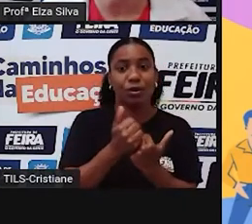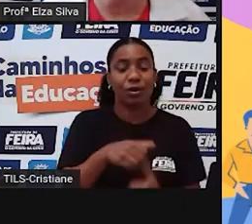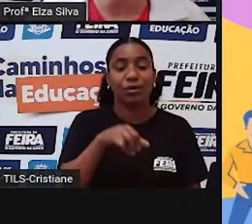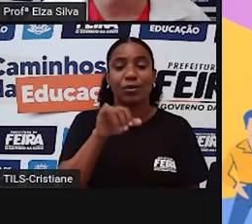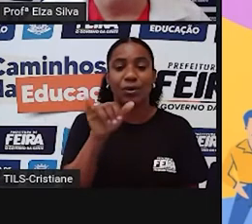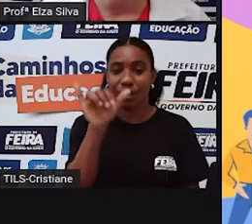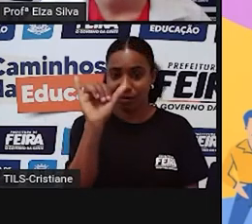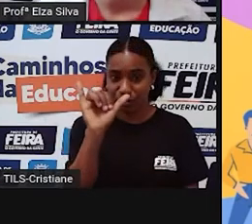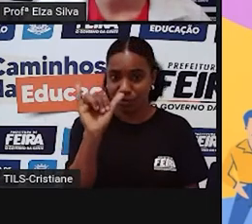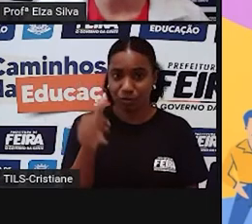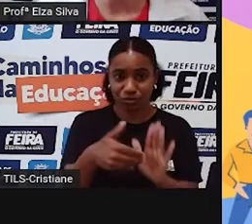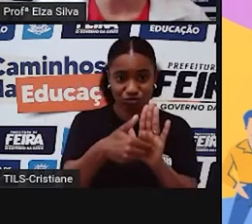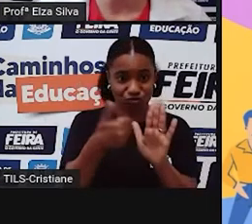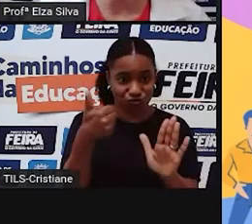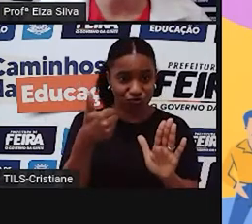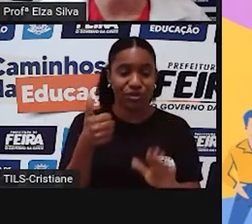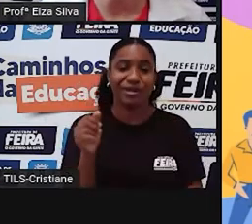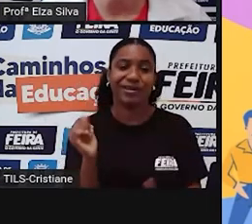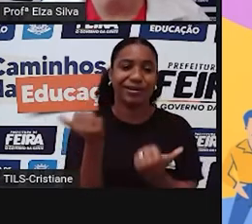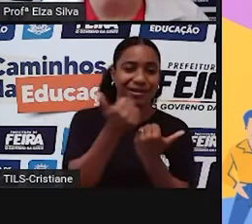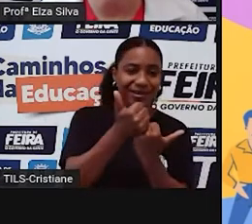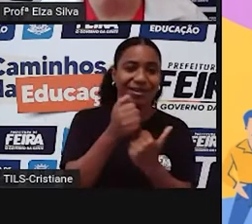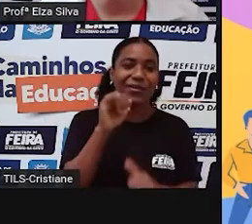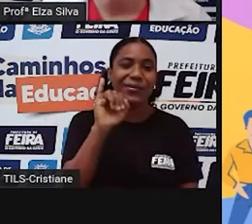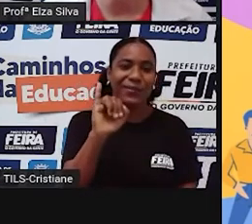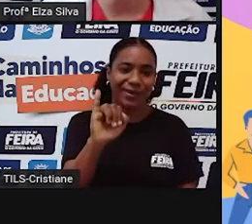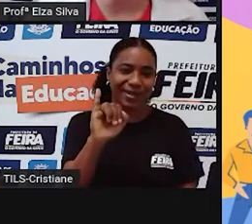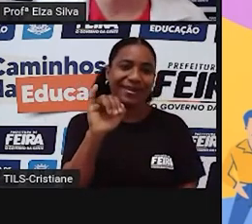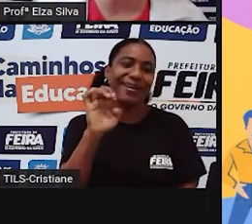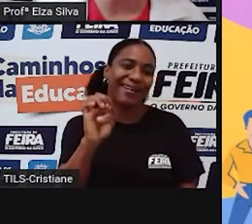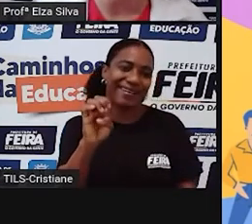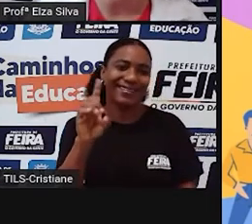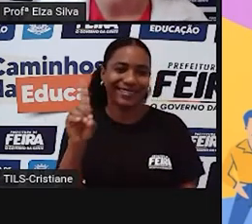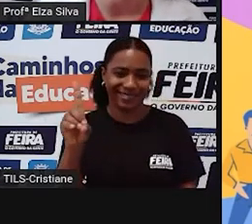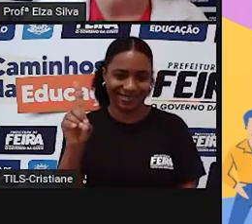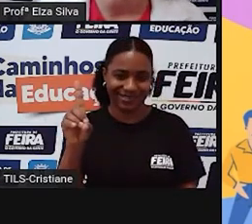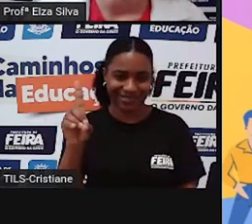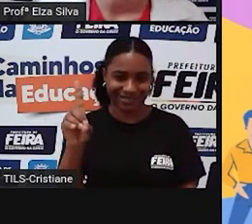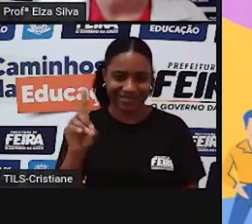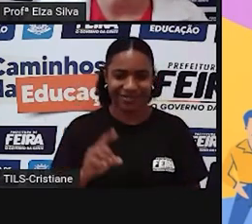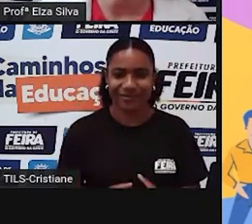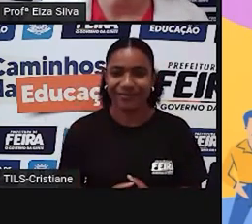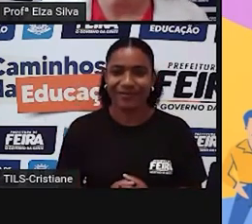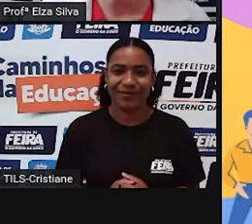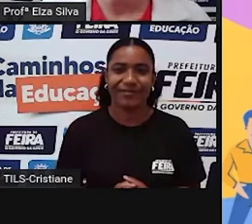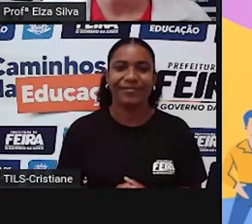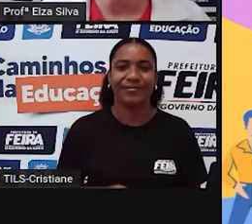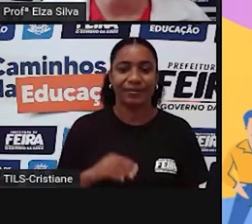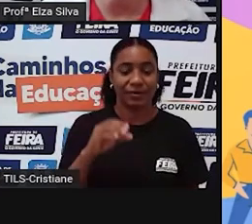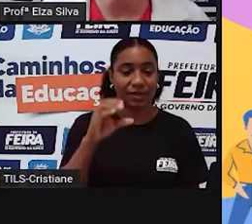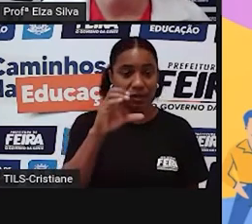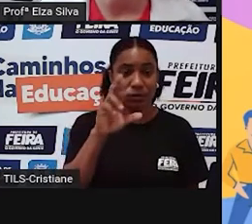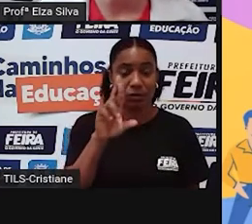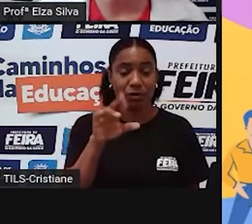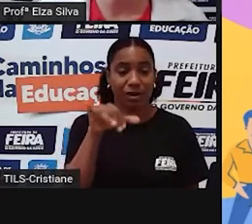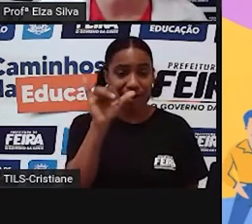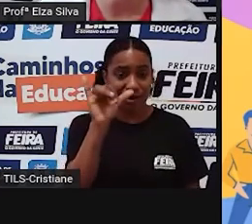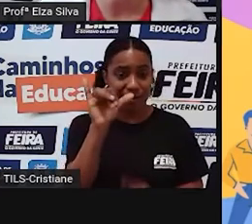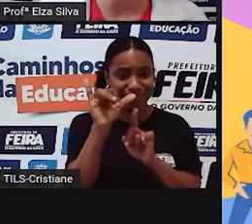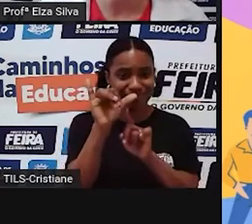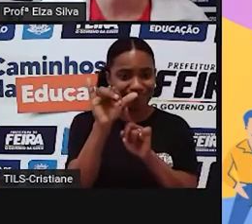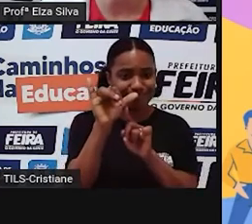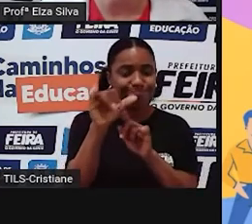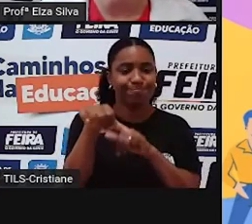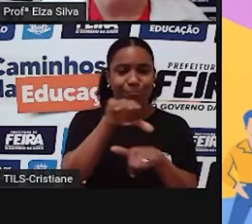pela letra I e colocar depois a terminação ED. Então, cry, cried,